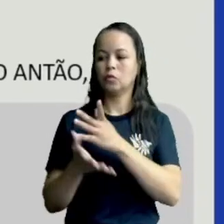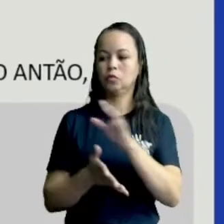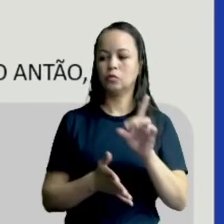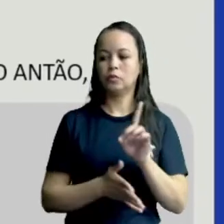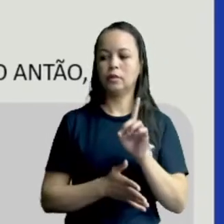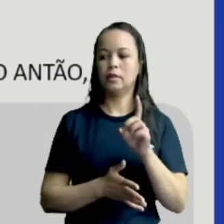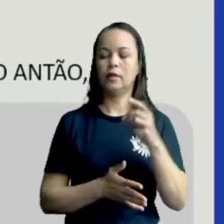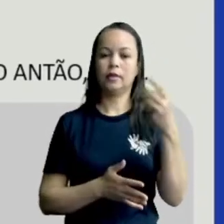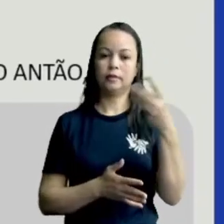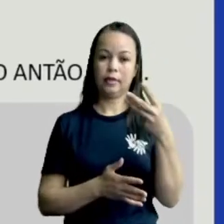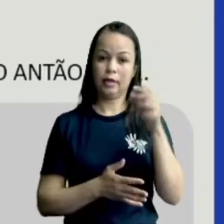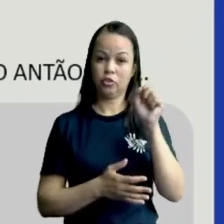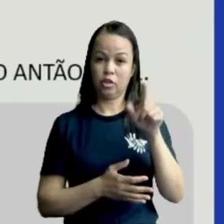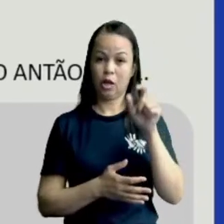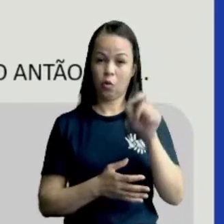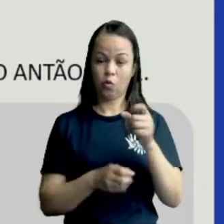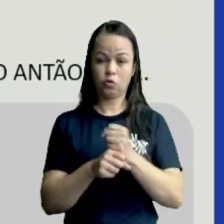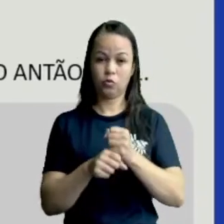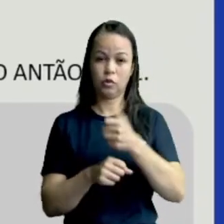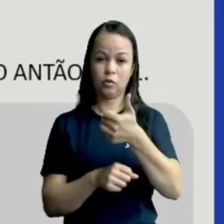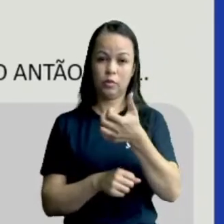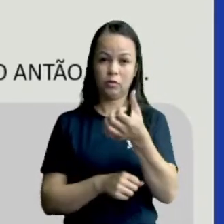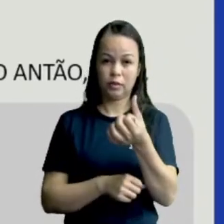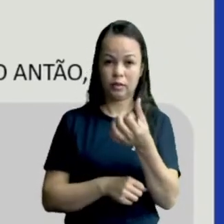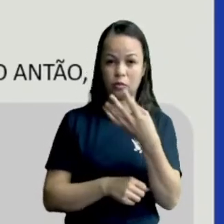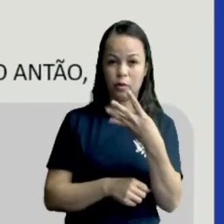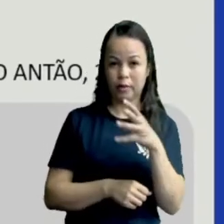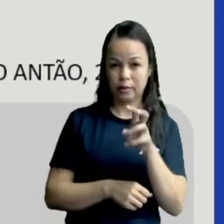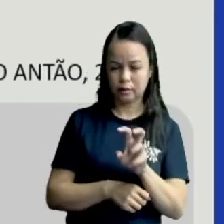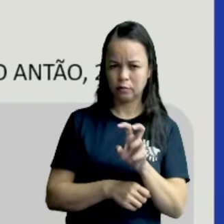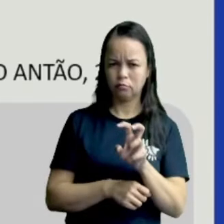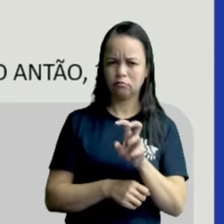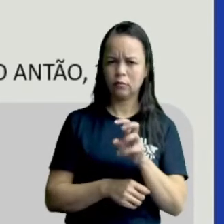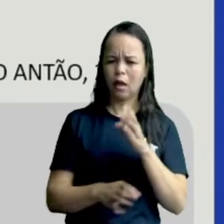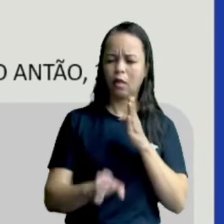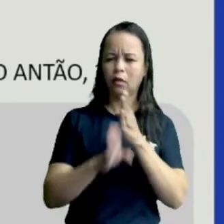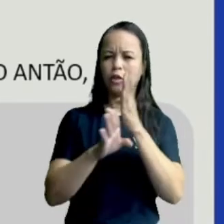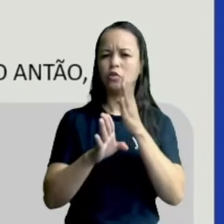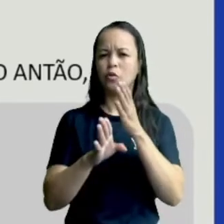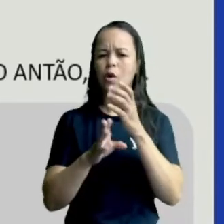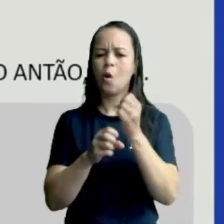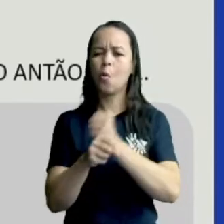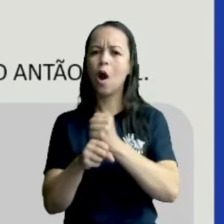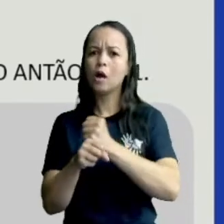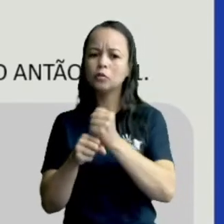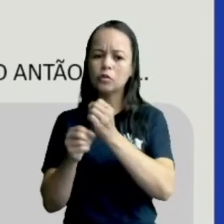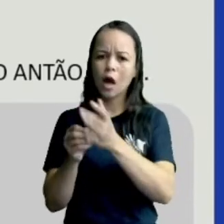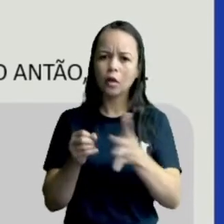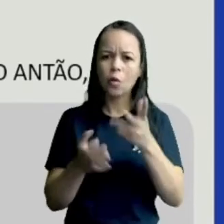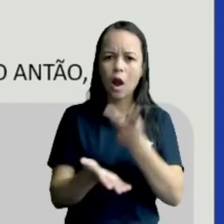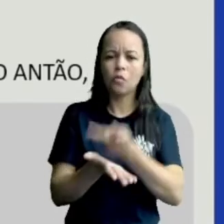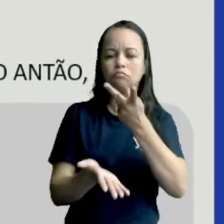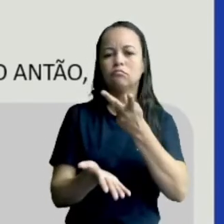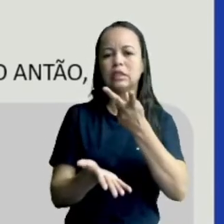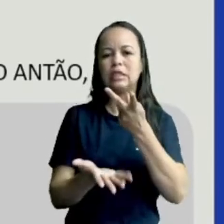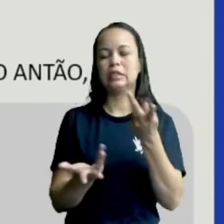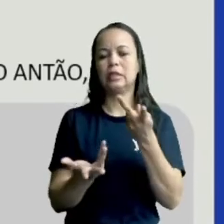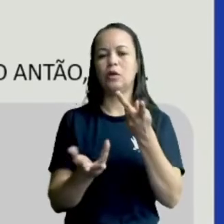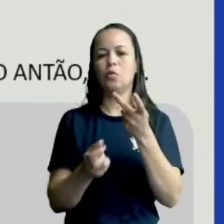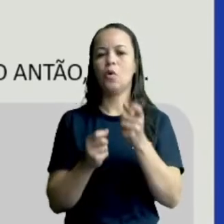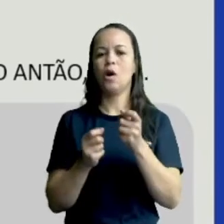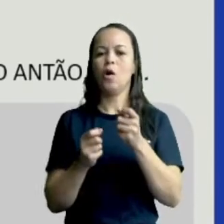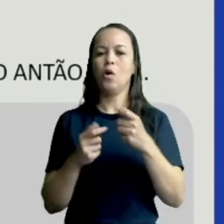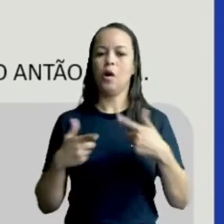de 1645, descubra há quantos anos aconteceu a Batalha das Tabocas e em qual